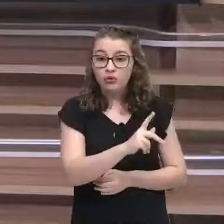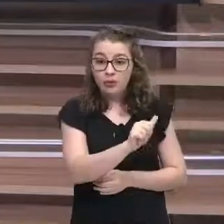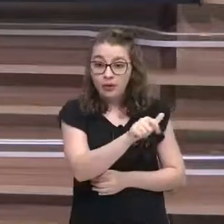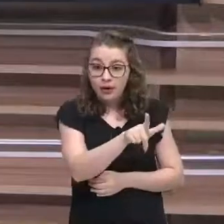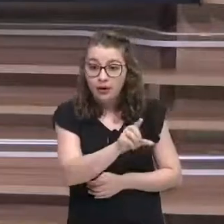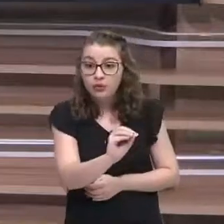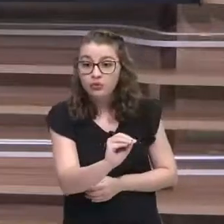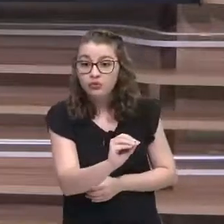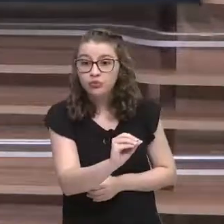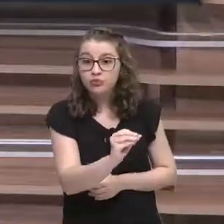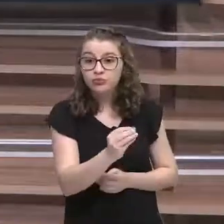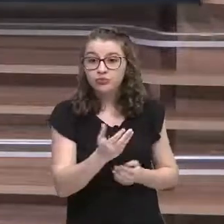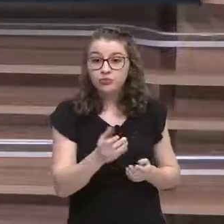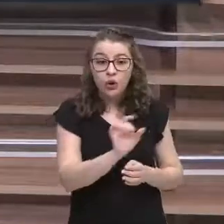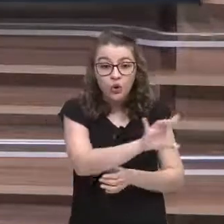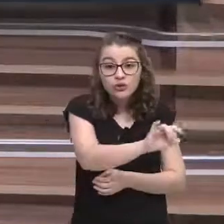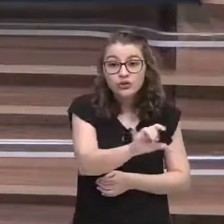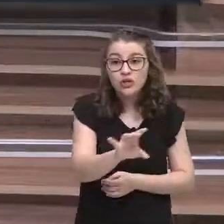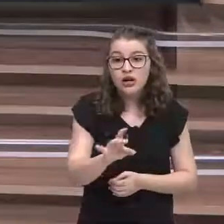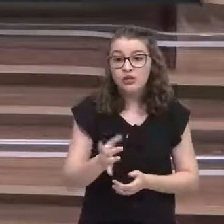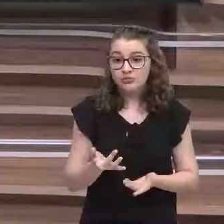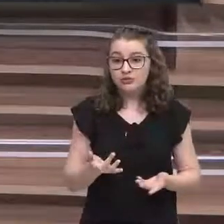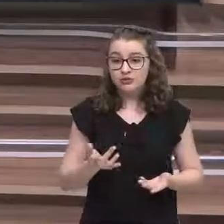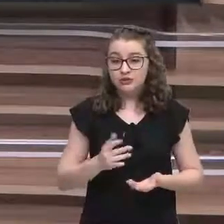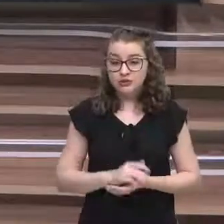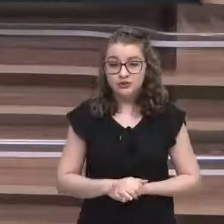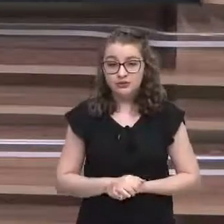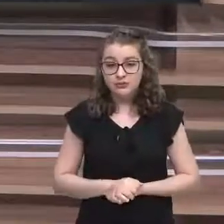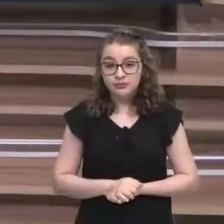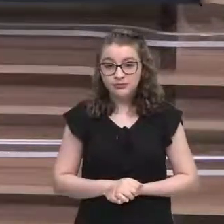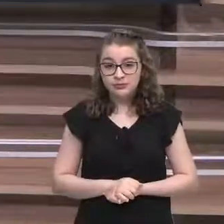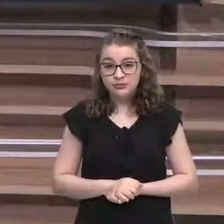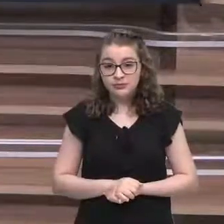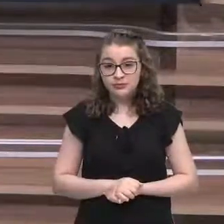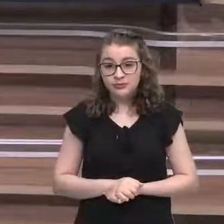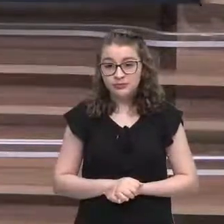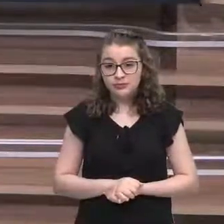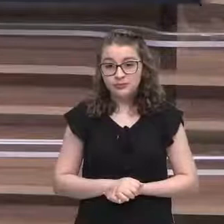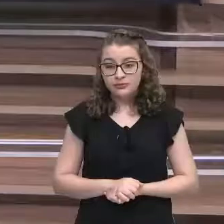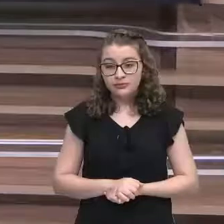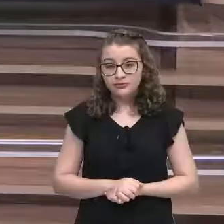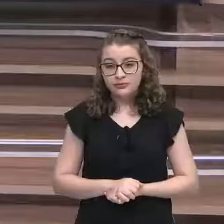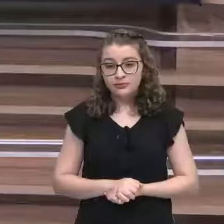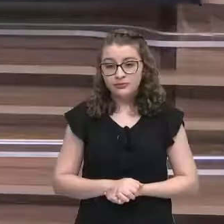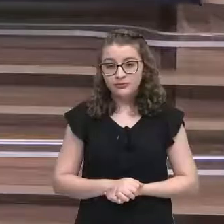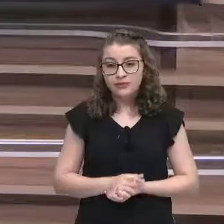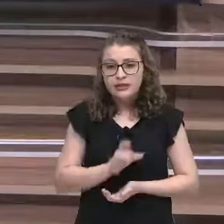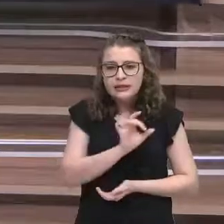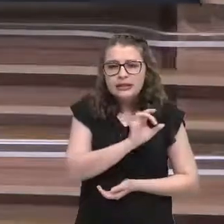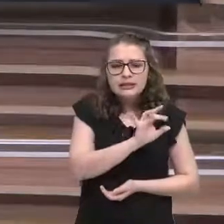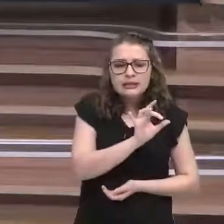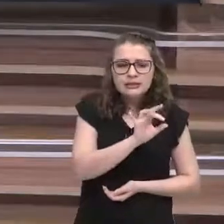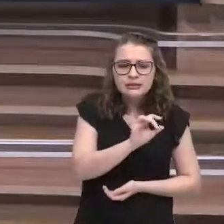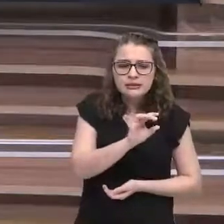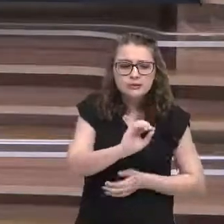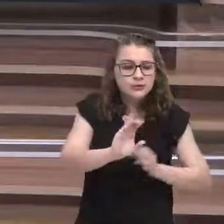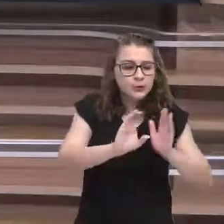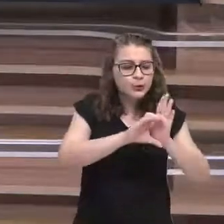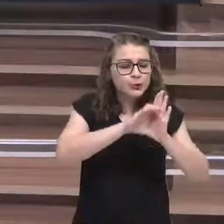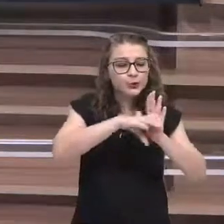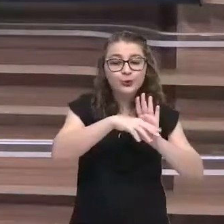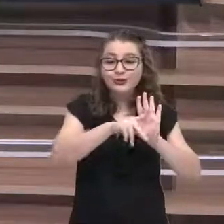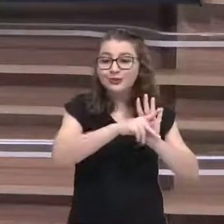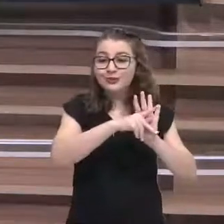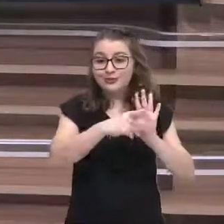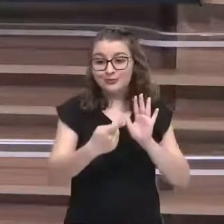do Pedro, do Cláudio. Entendeu? Cada um constrói o seu conceito. Isso